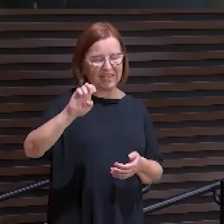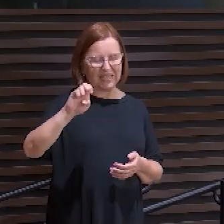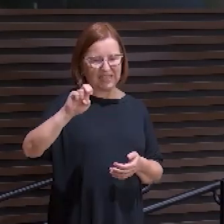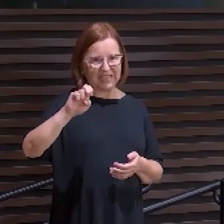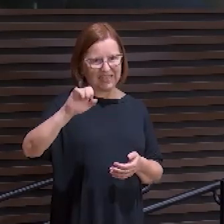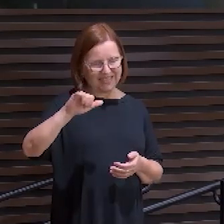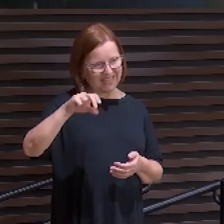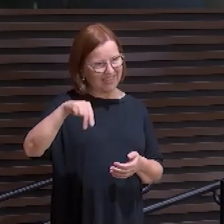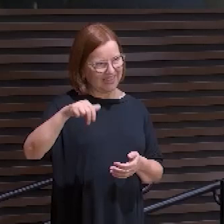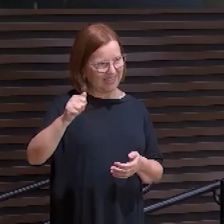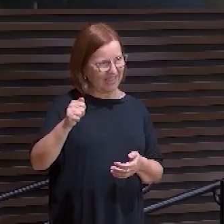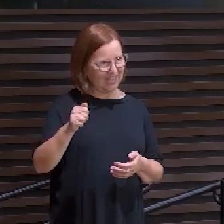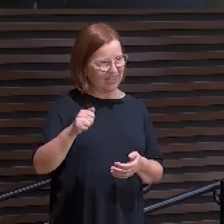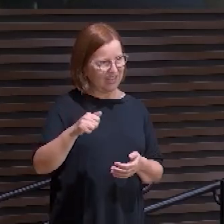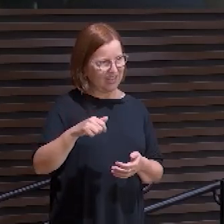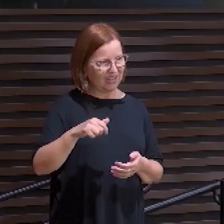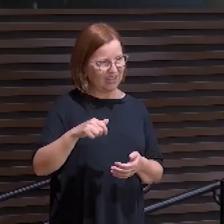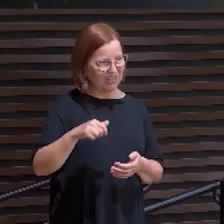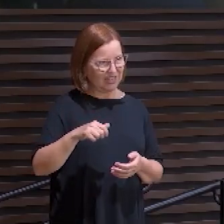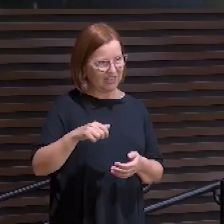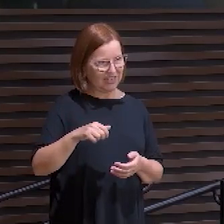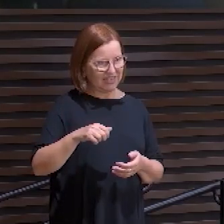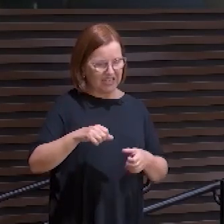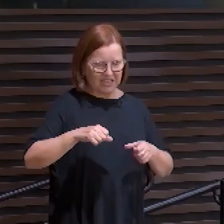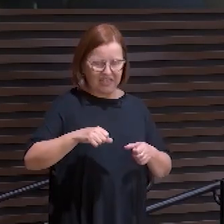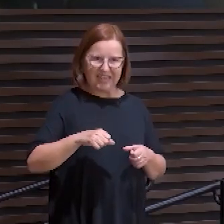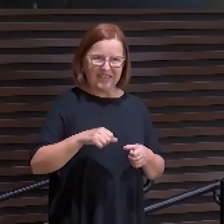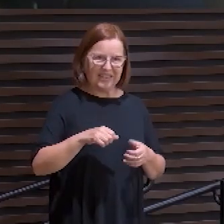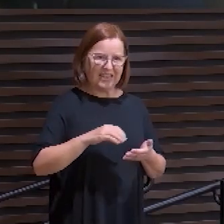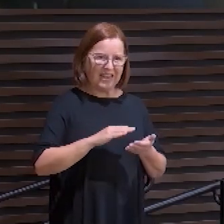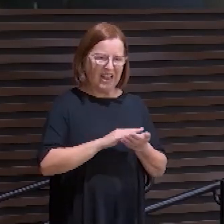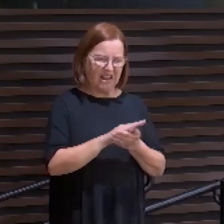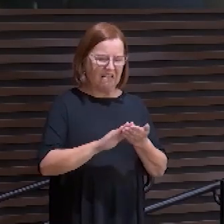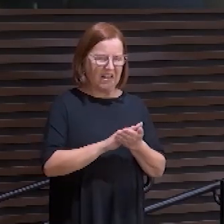sem fralda descartável,